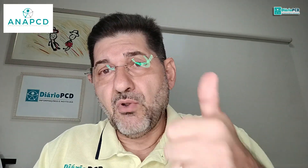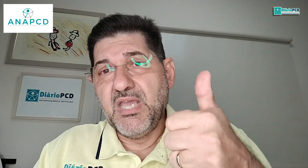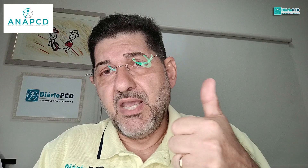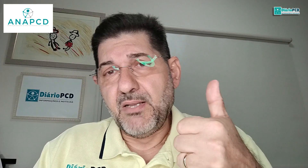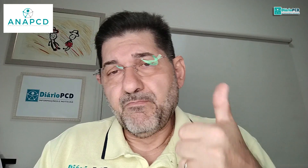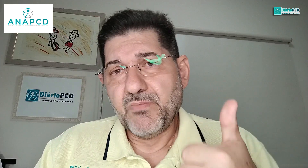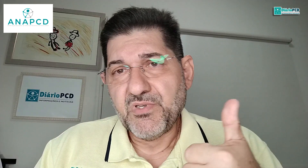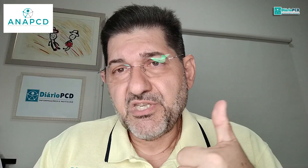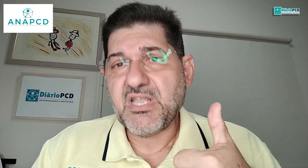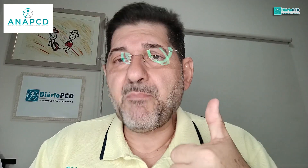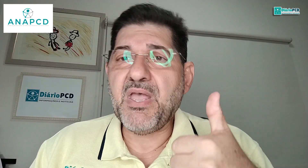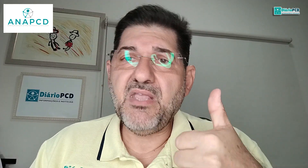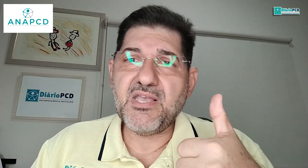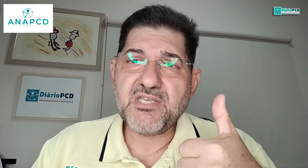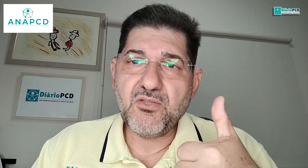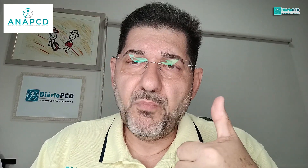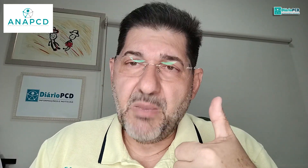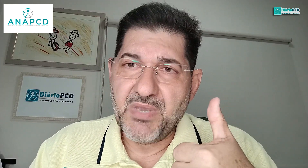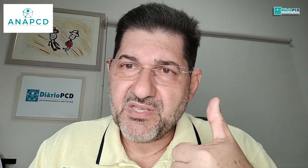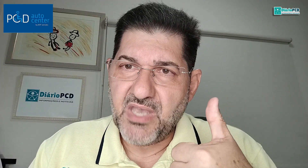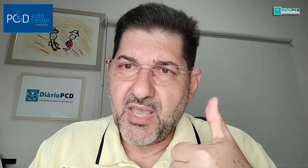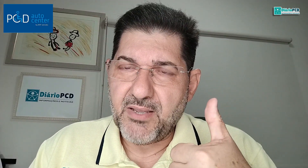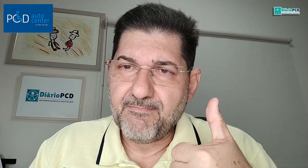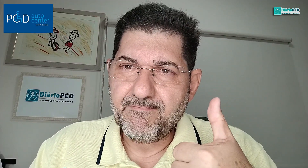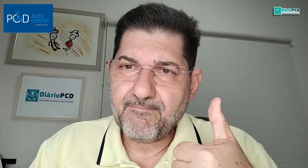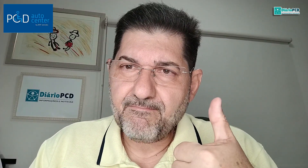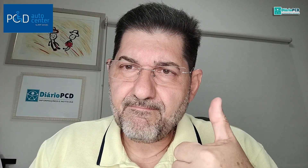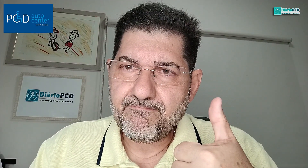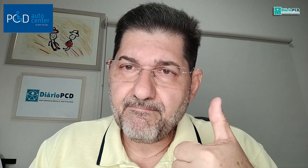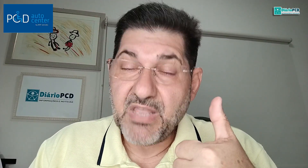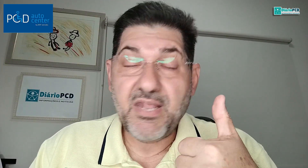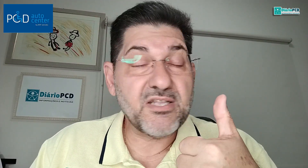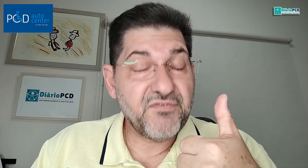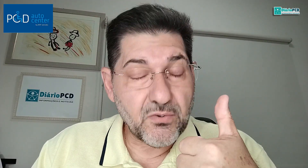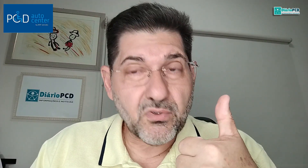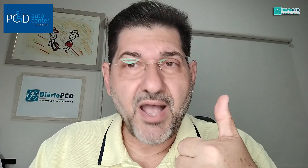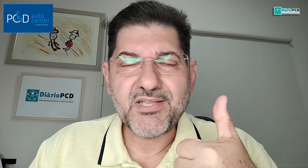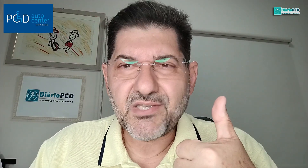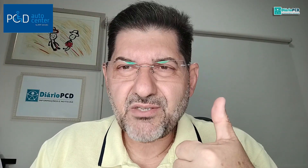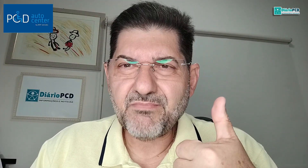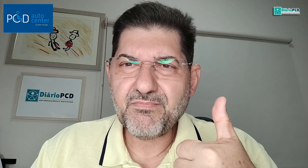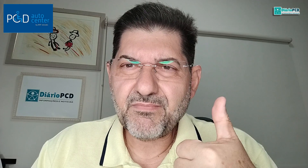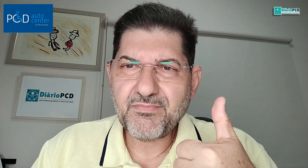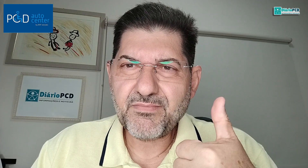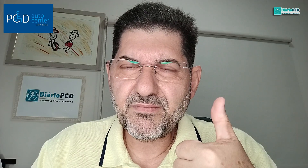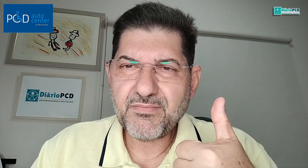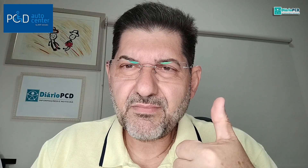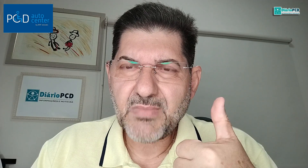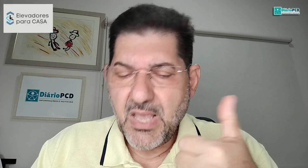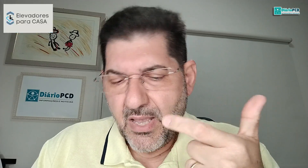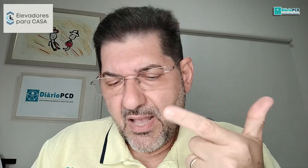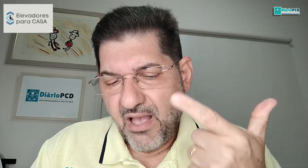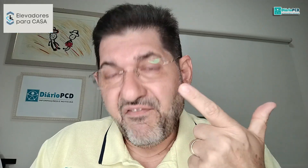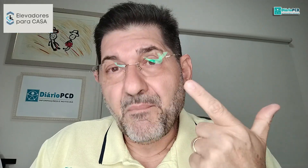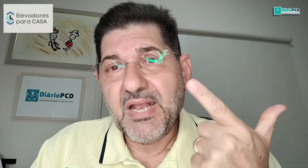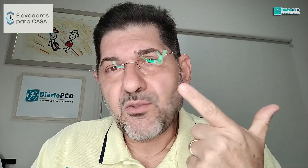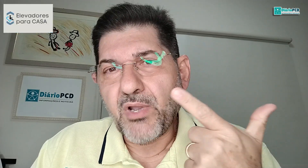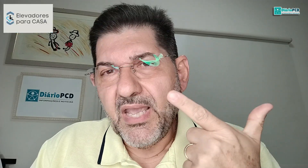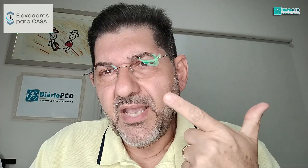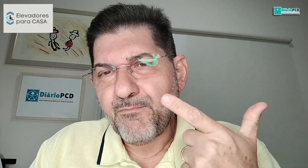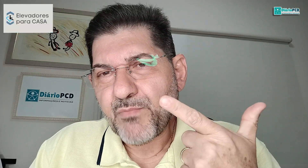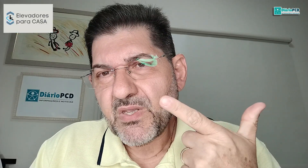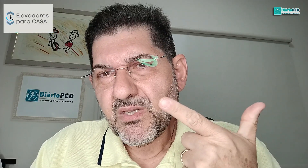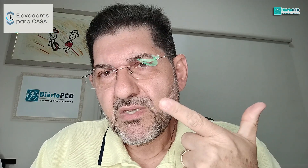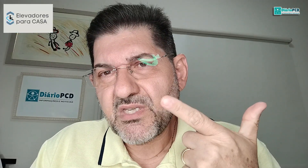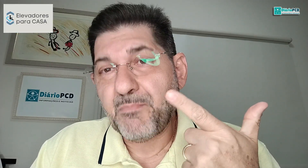A família do Gui, se dependesse do BPC, teria dificuldades. A família